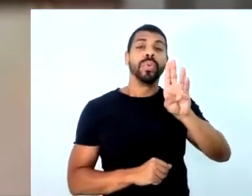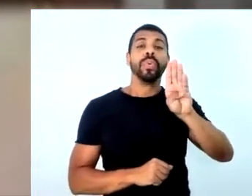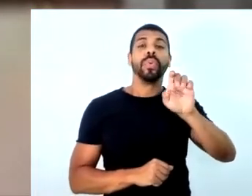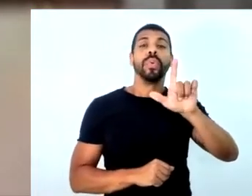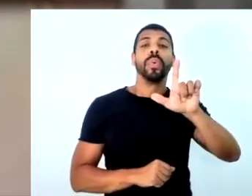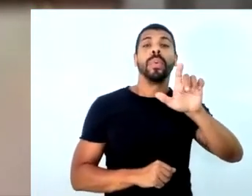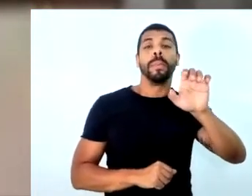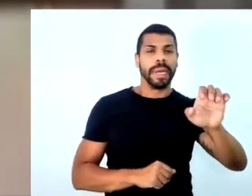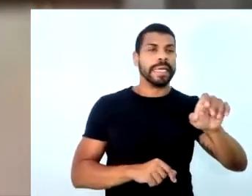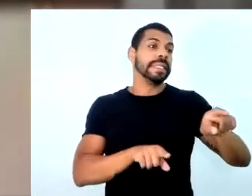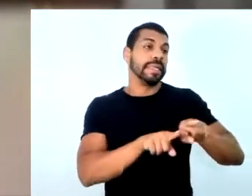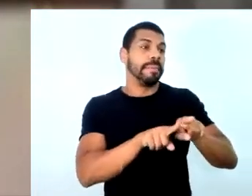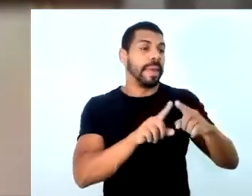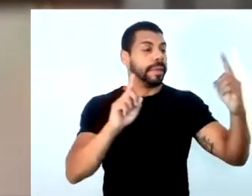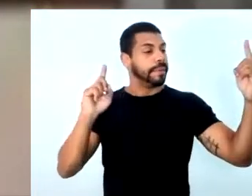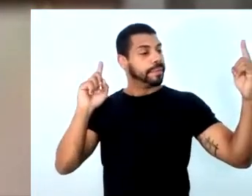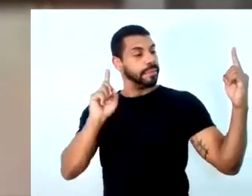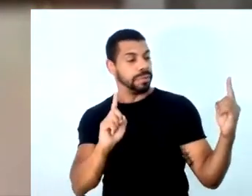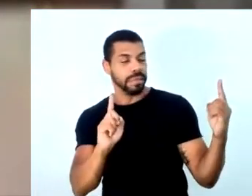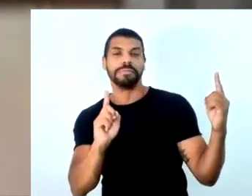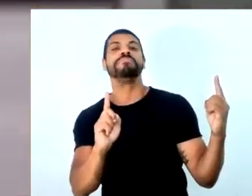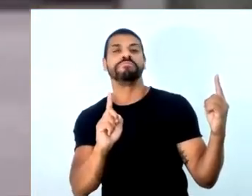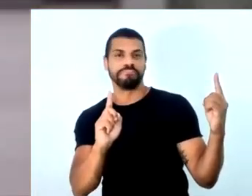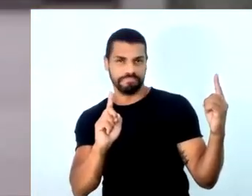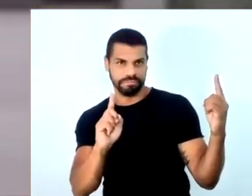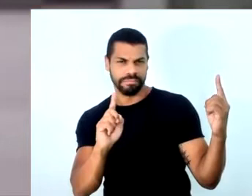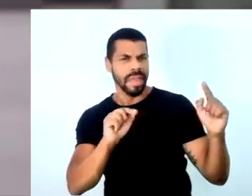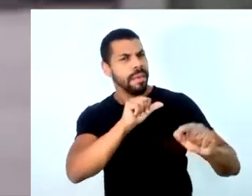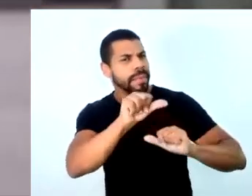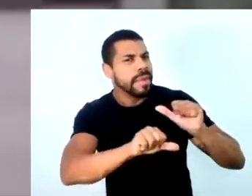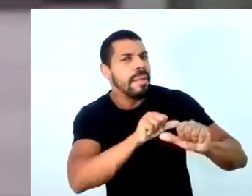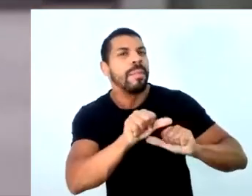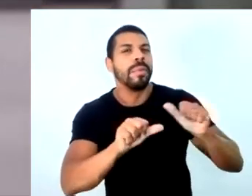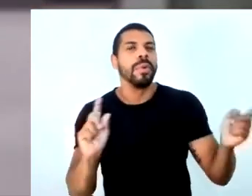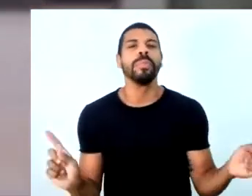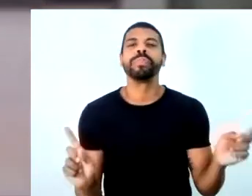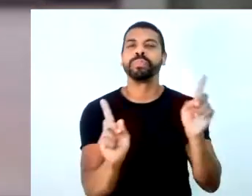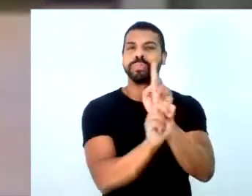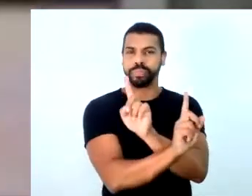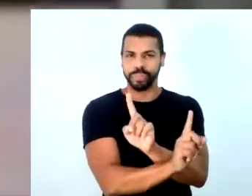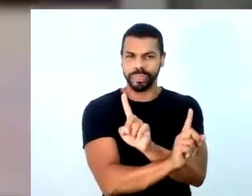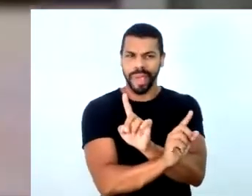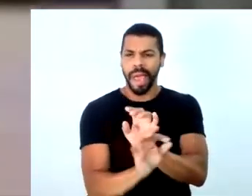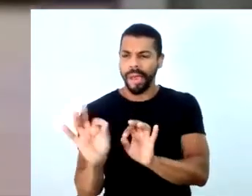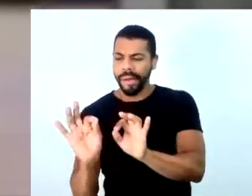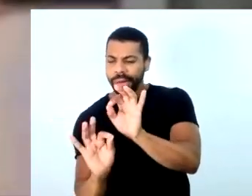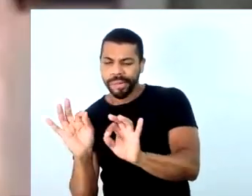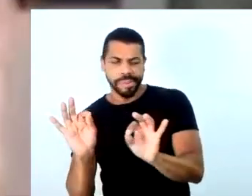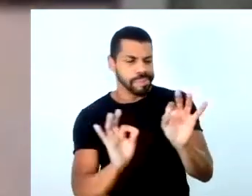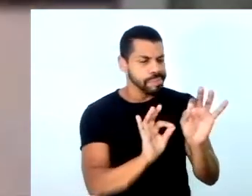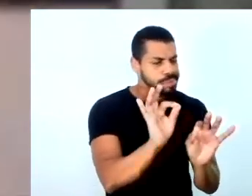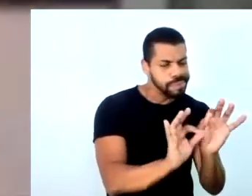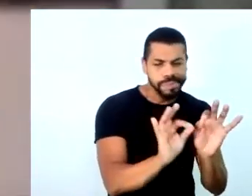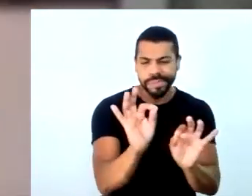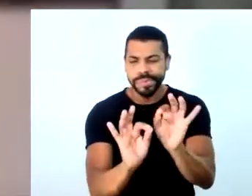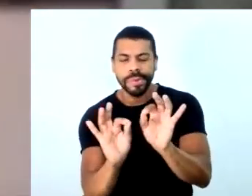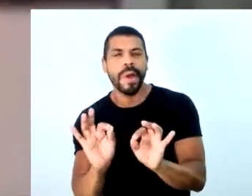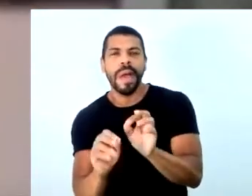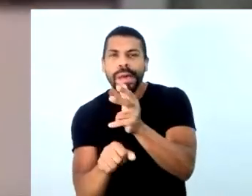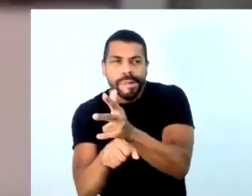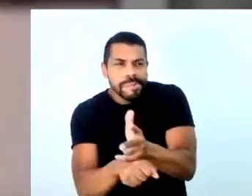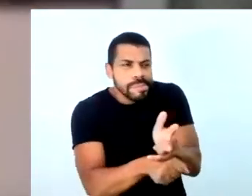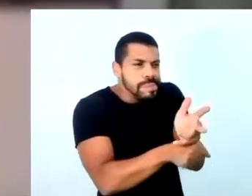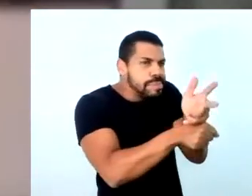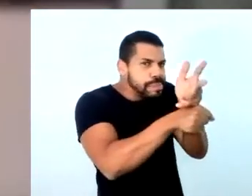Dublês ocupavam o lugar do fantasma para dar o texto para os atores. Depois a gente montou tudo isso, bem certinho, como